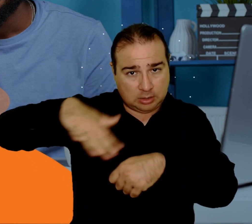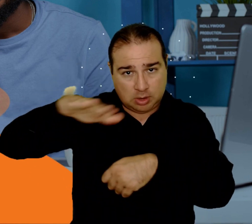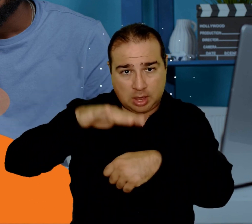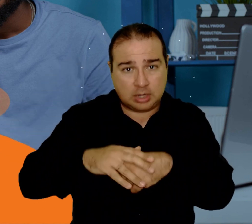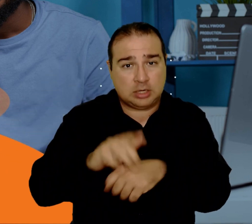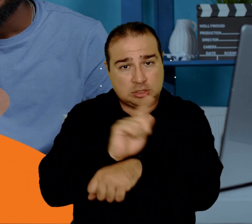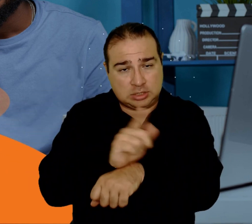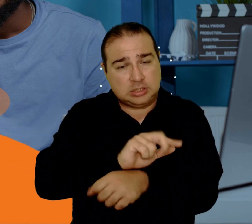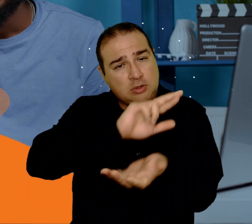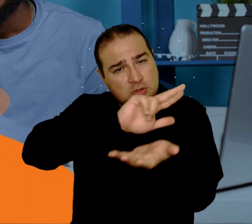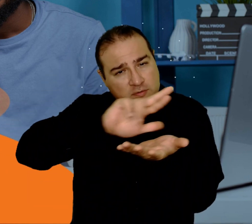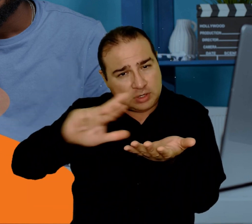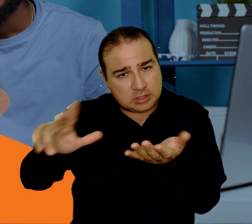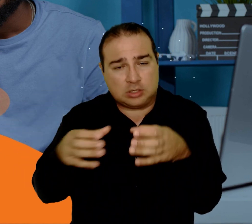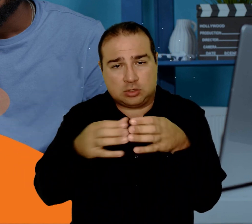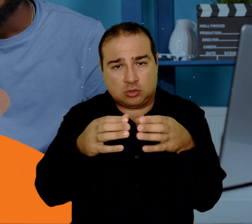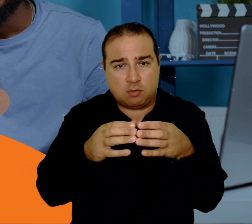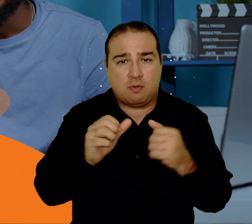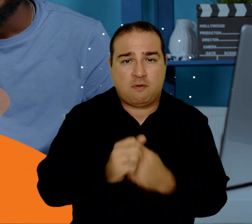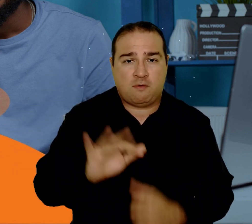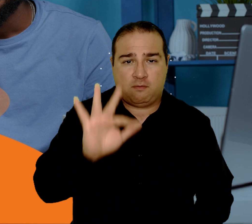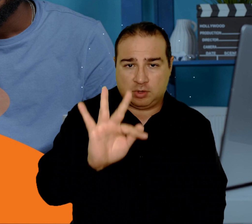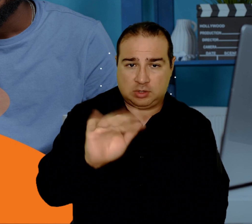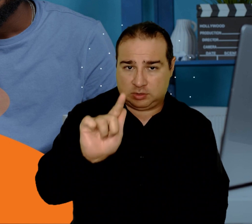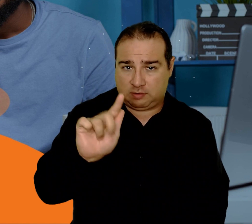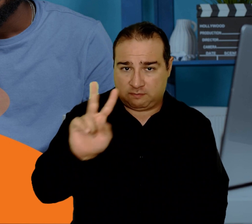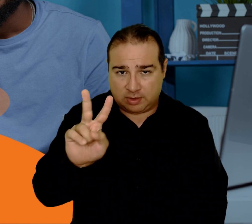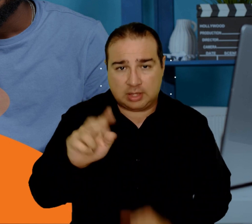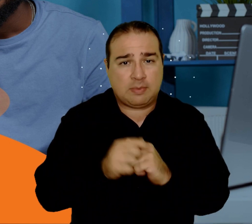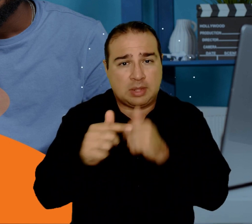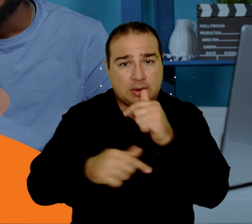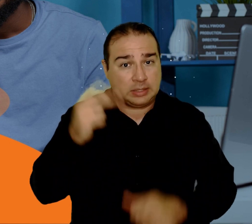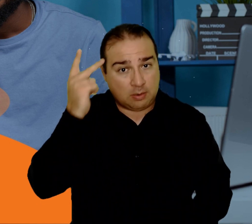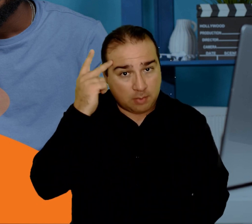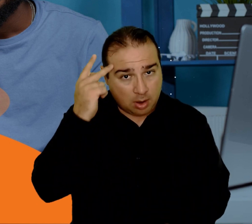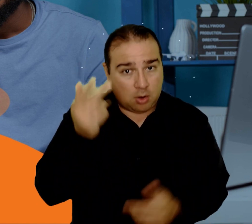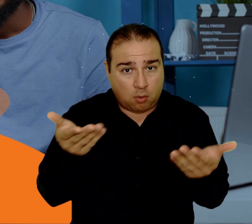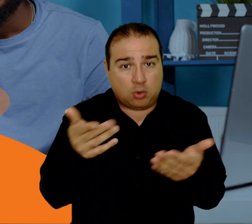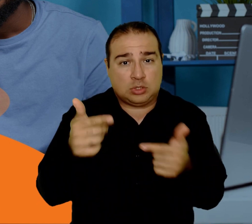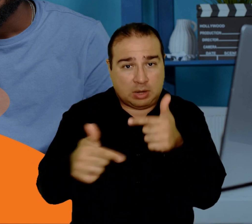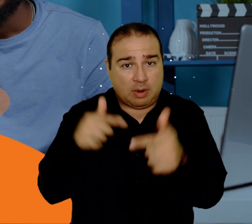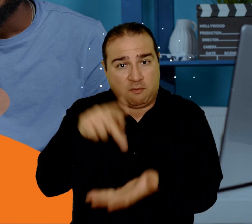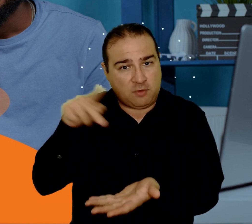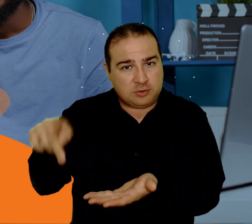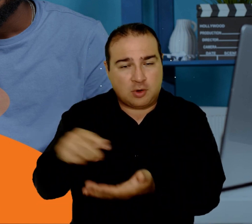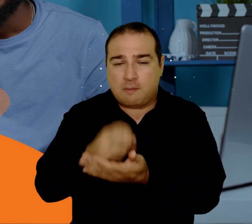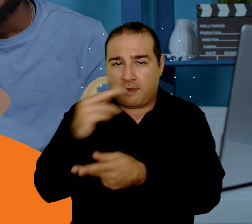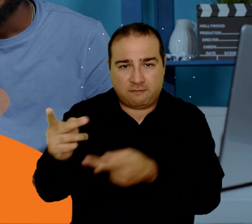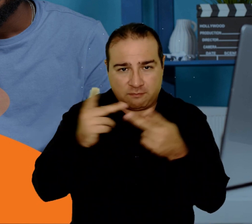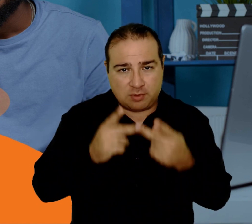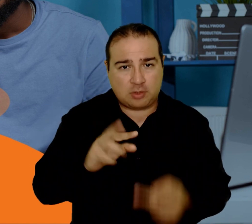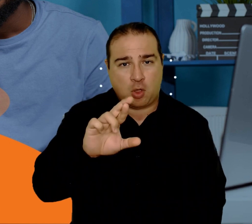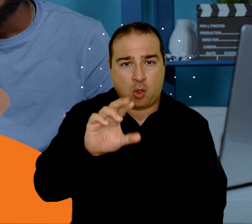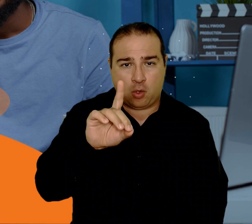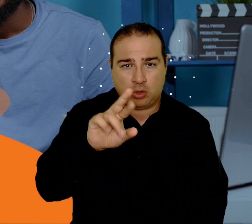da Diversidade pela Fundação Getúlio Vargas de São Paulo, onde atua como professor. Seja bem-vindo,